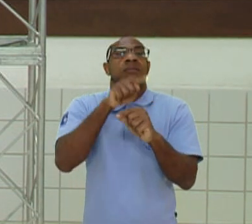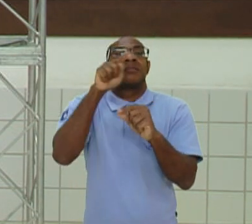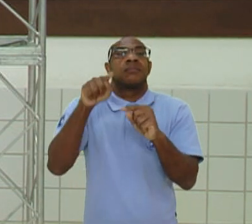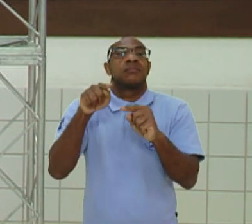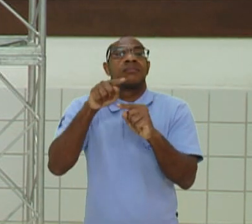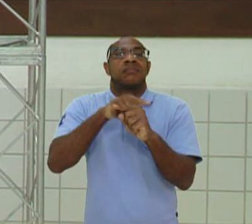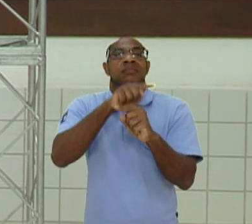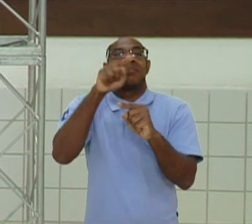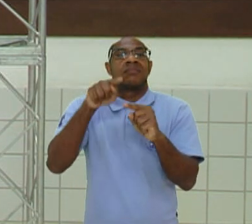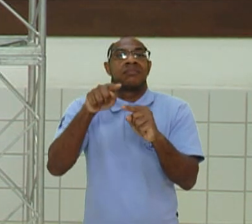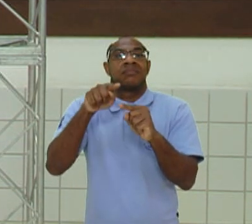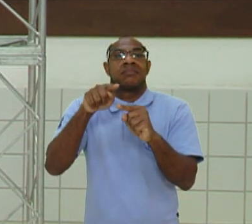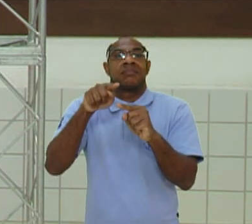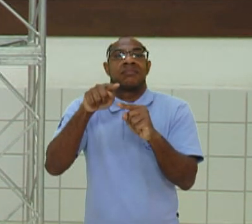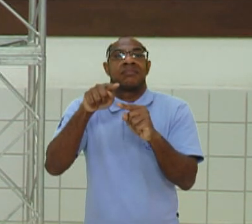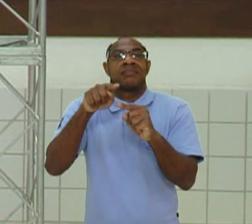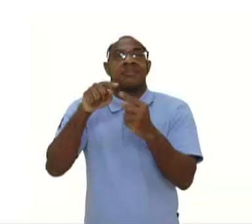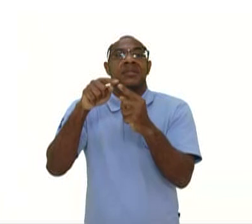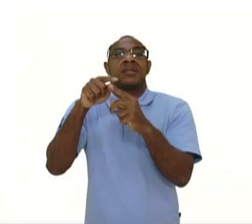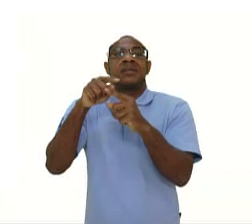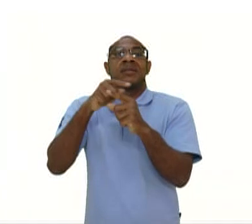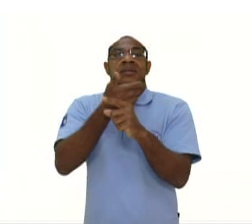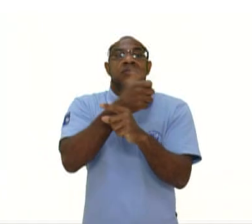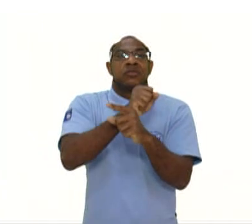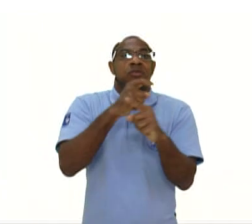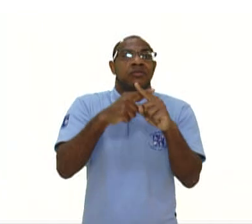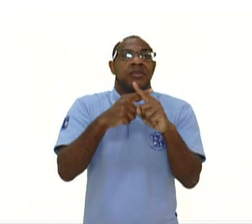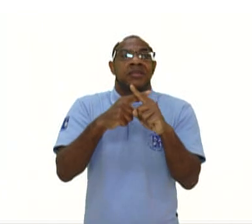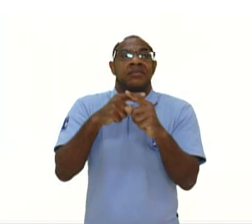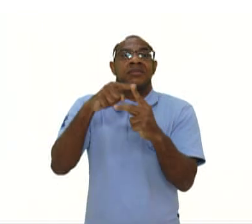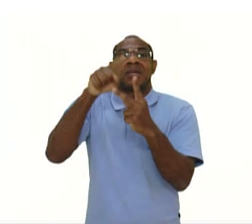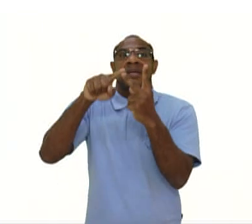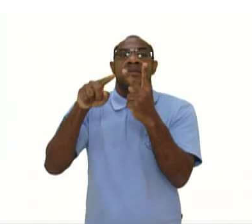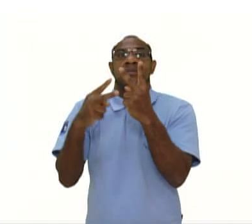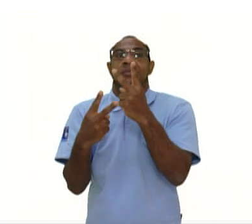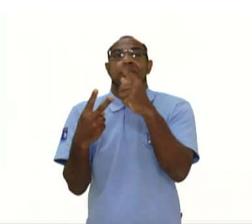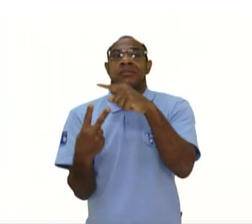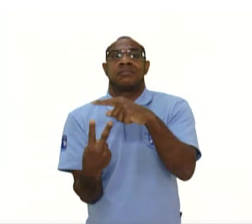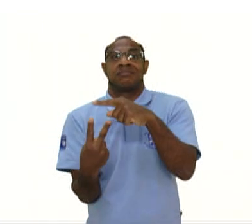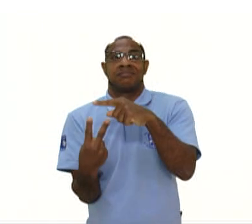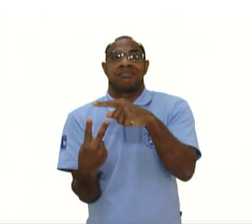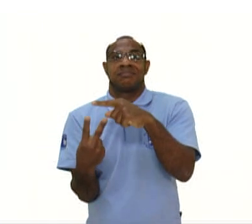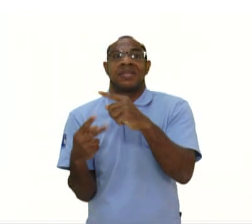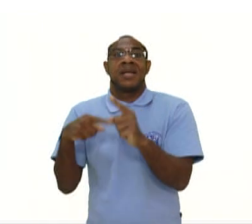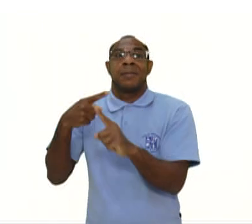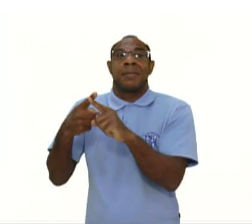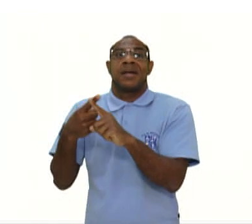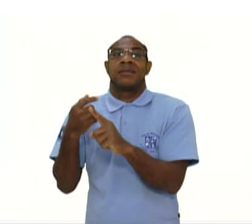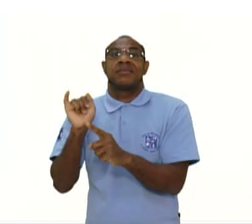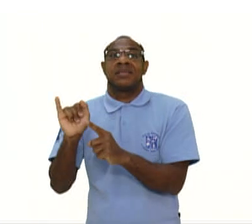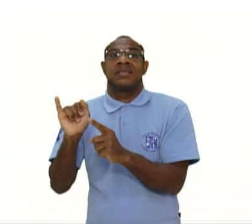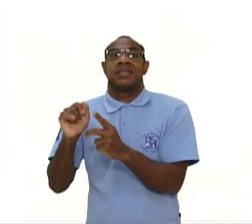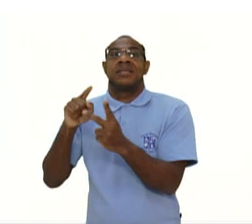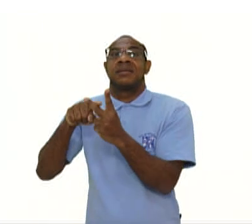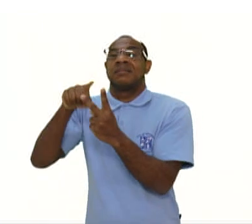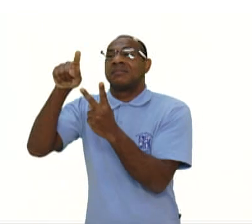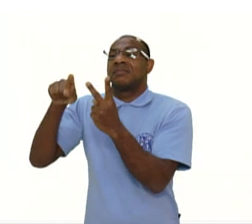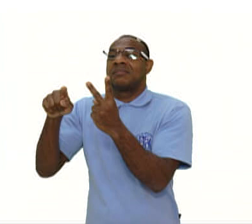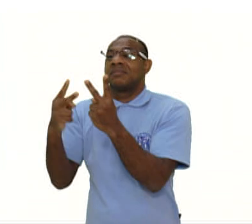raiz de 2 sobre 2i. Logo, lembra lá da resposta? 9 raiz de 2 mais 9 raiz de 2i. Tudo